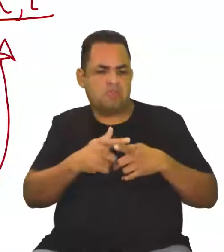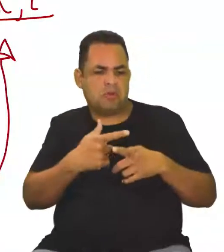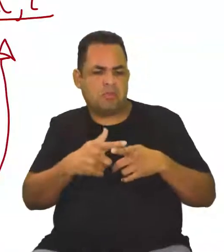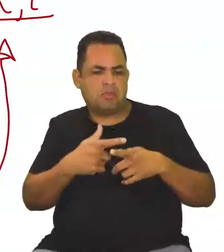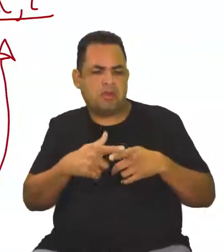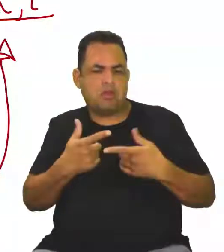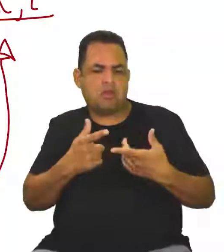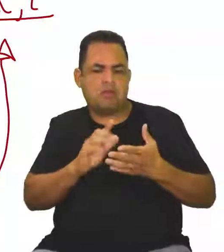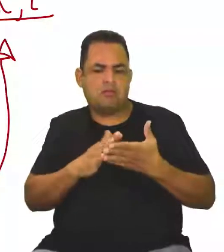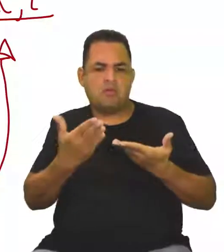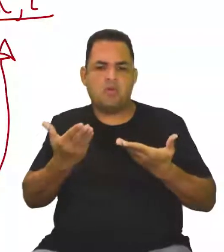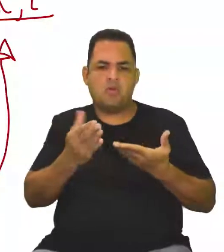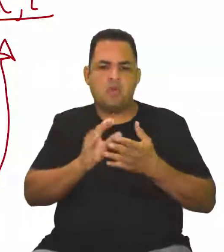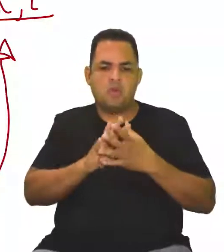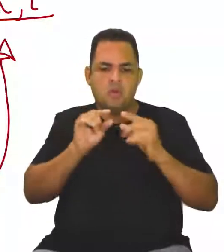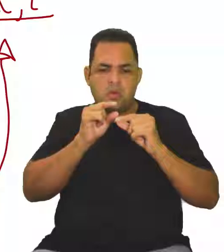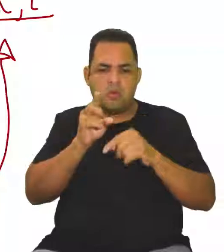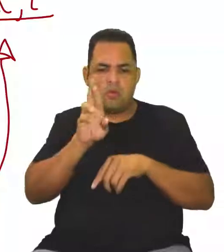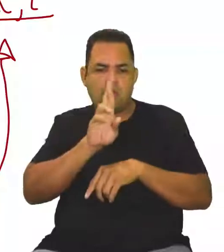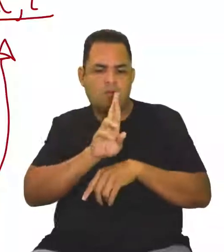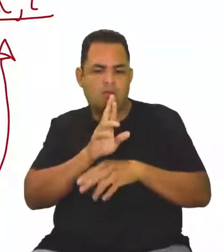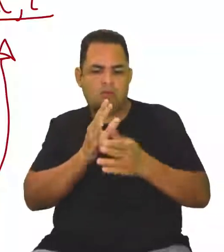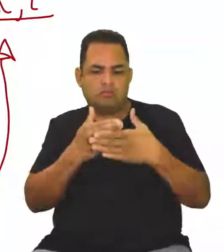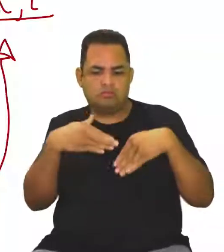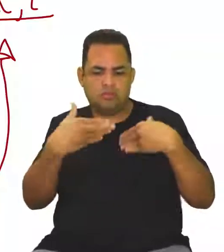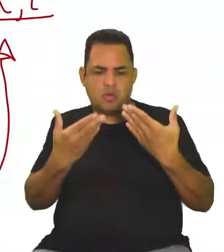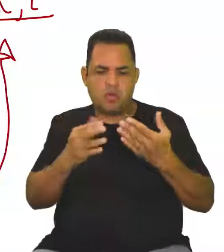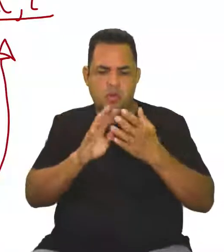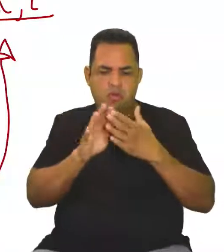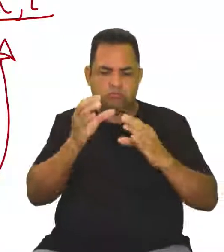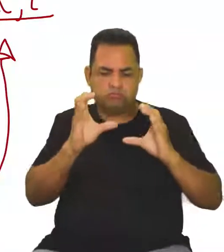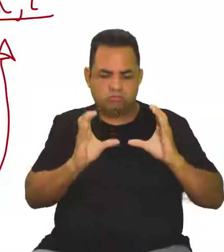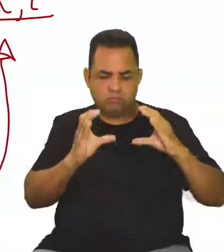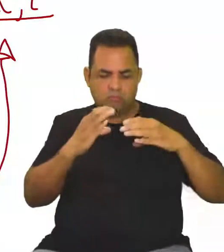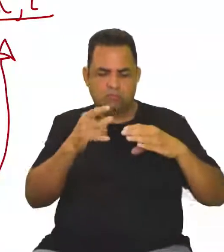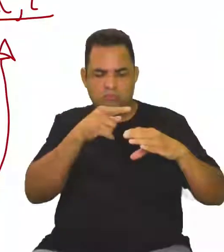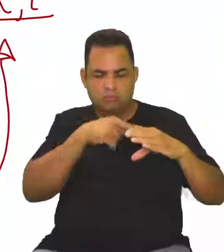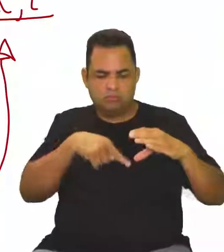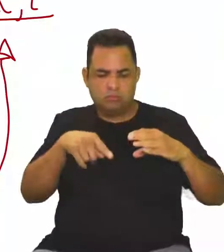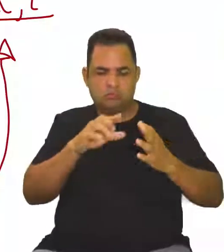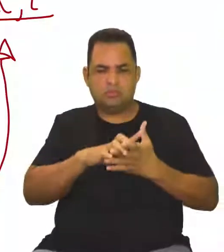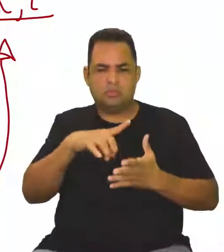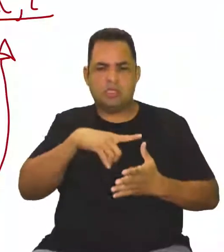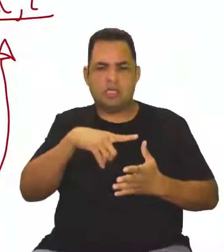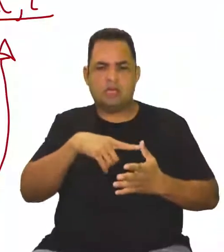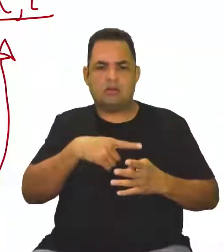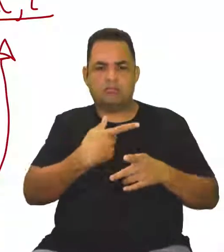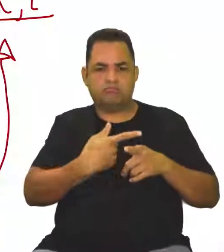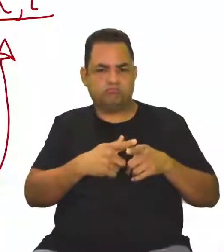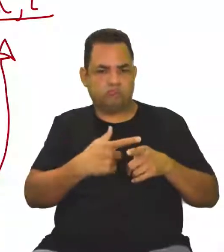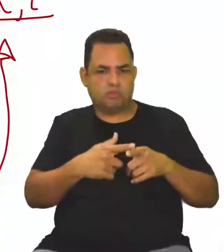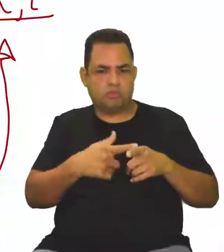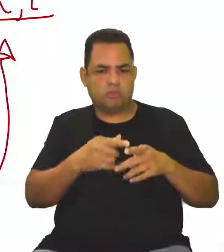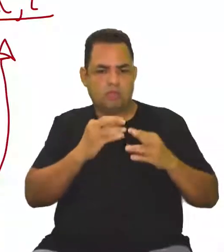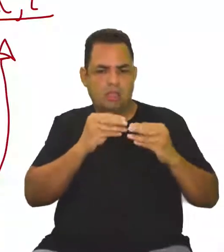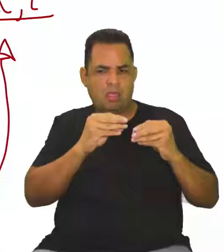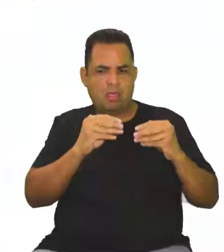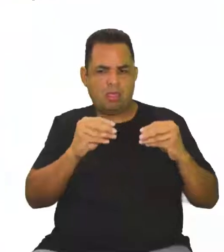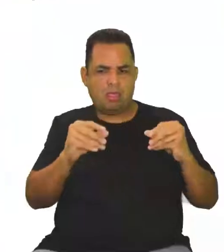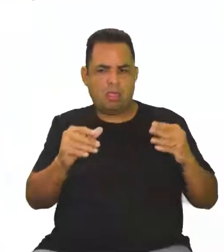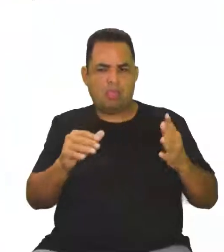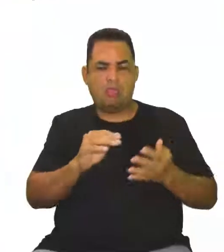circuito, qual é o resistor que queimou, qual parte daquele circuito lá está danificada, ok?